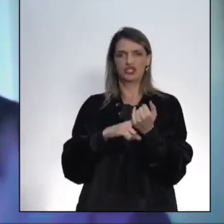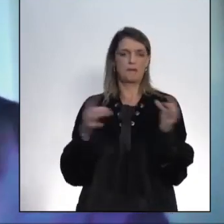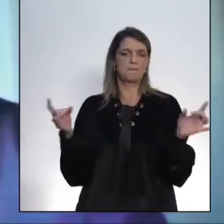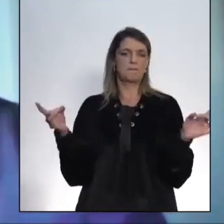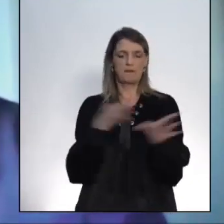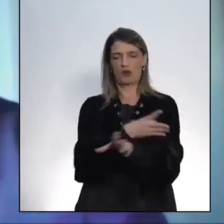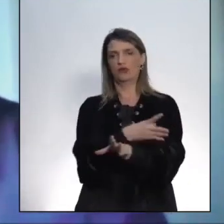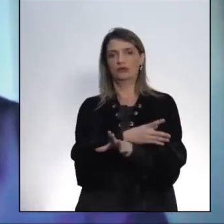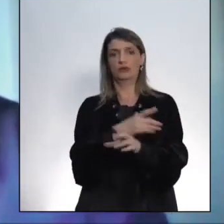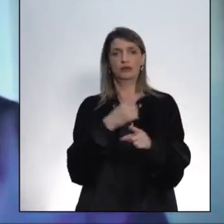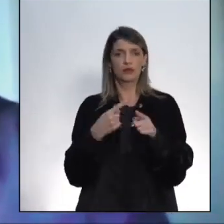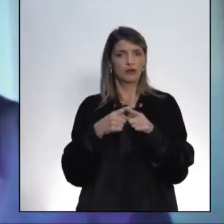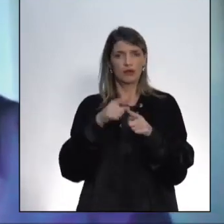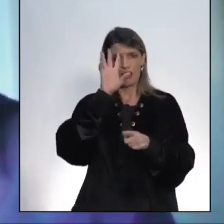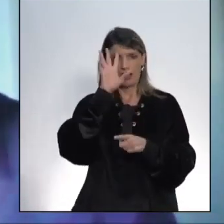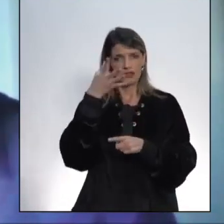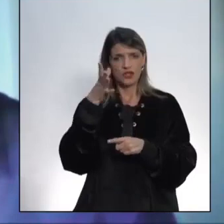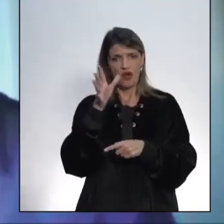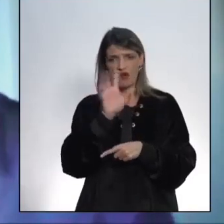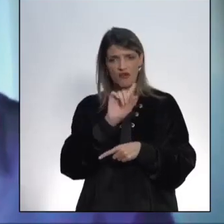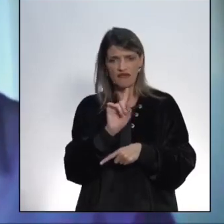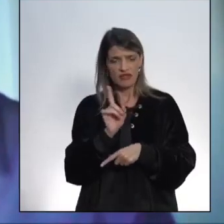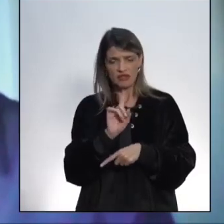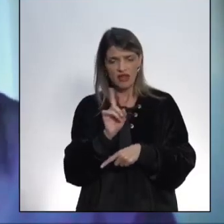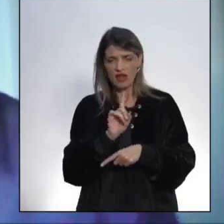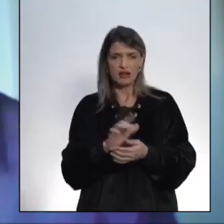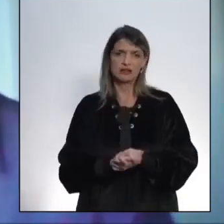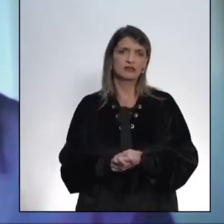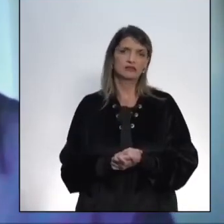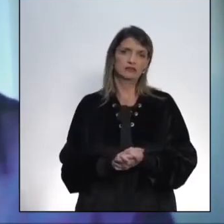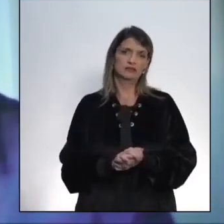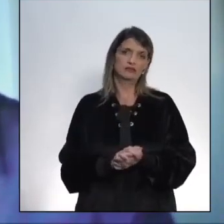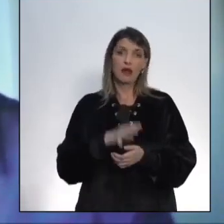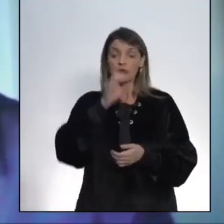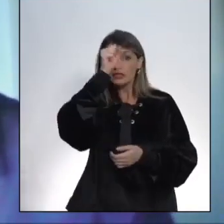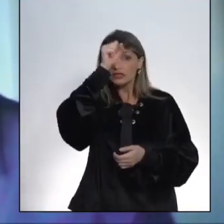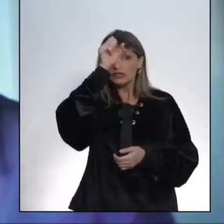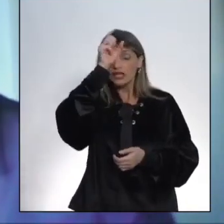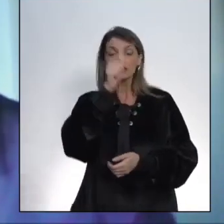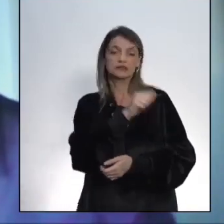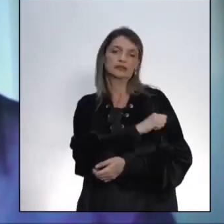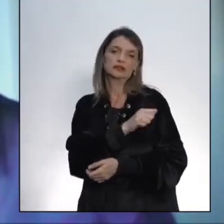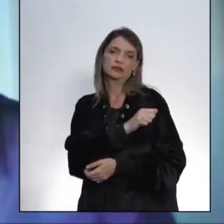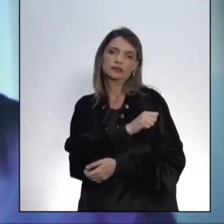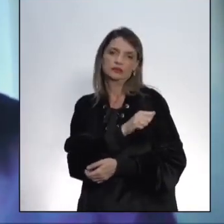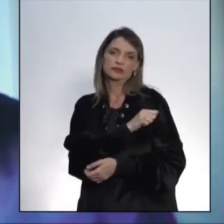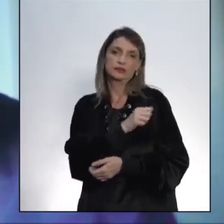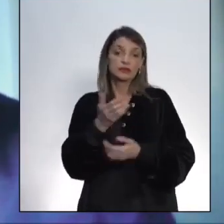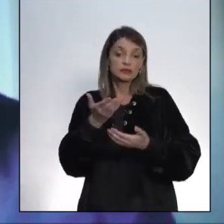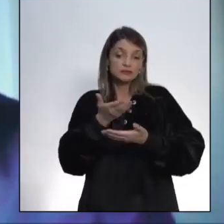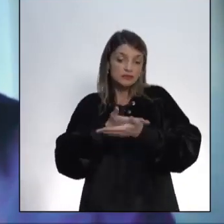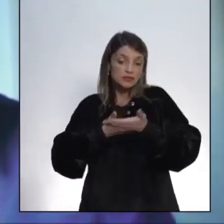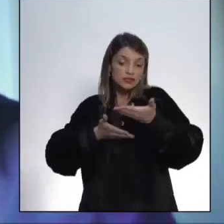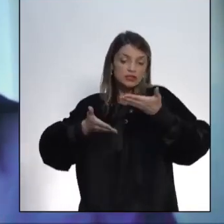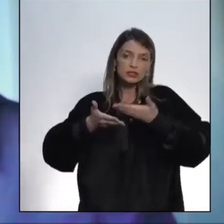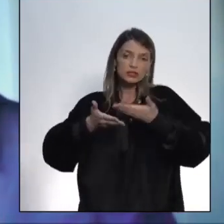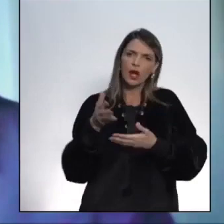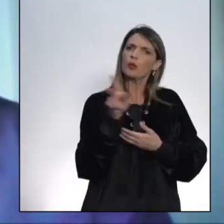vai resolver as suas questões, ela não vai garantir a aprendizagem dos alunos. É a mediação do